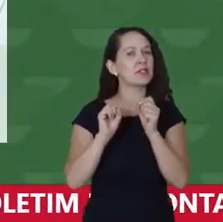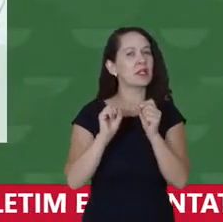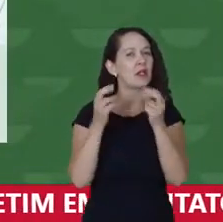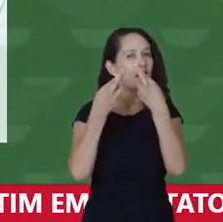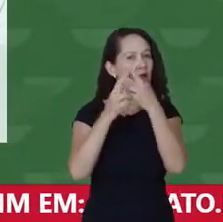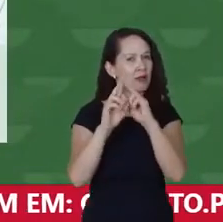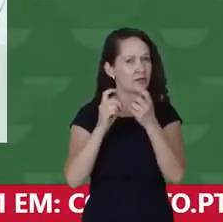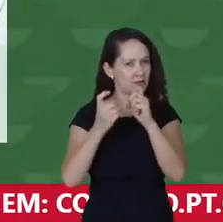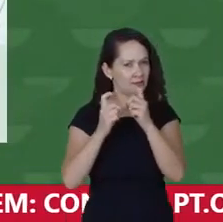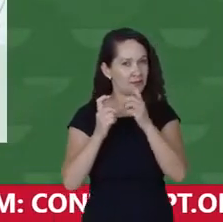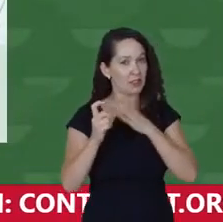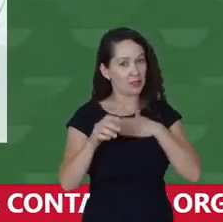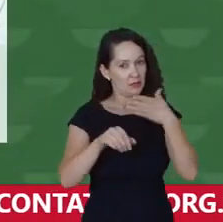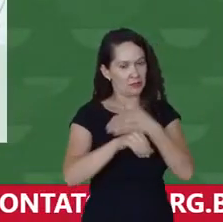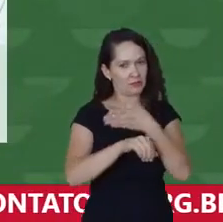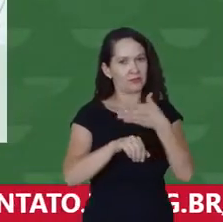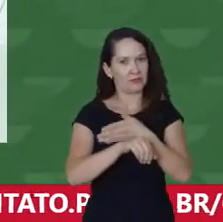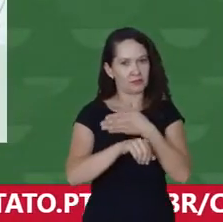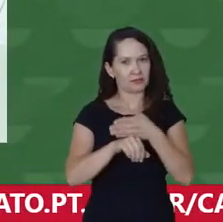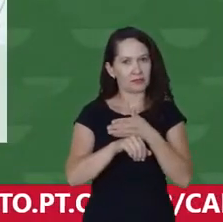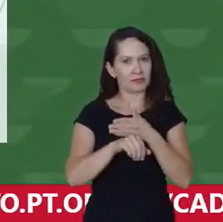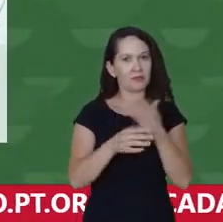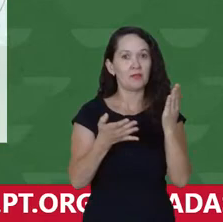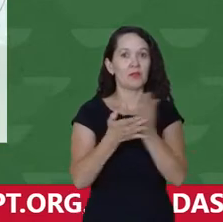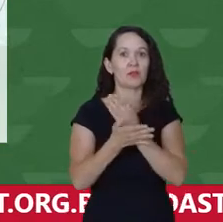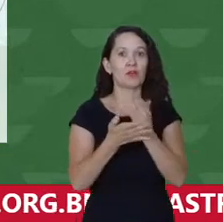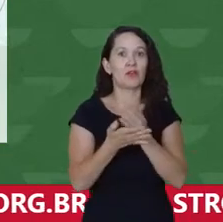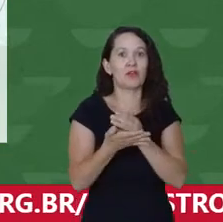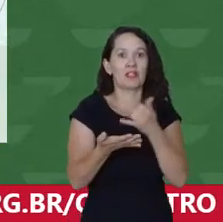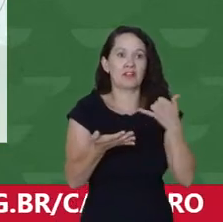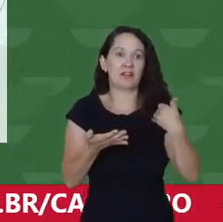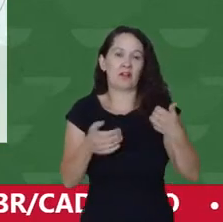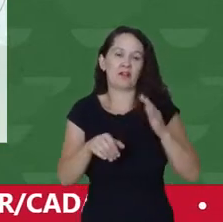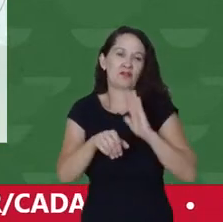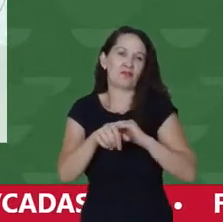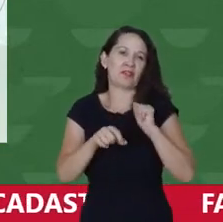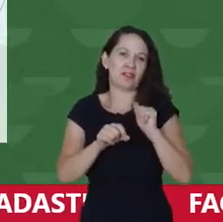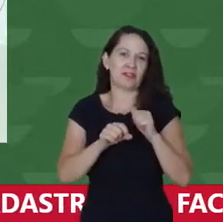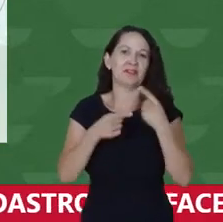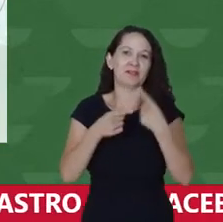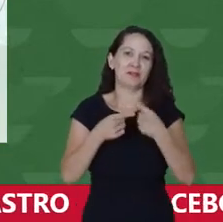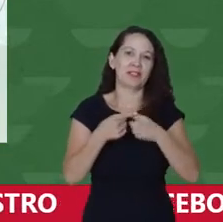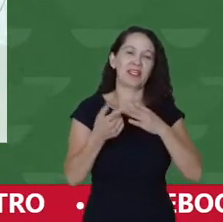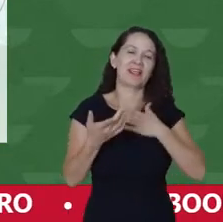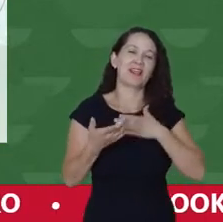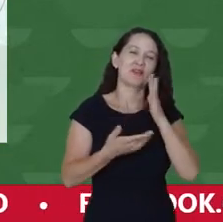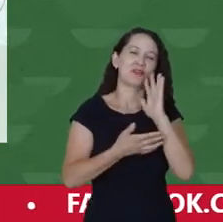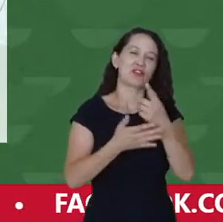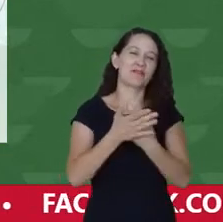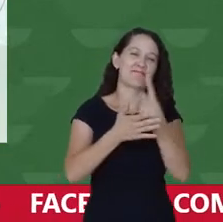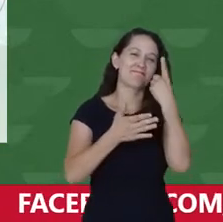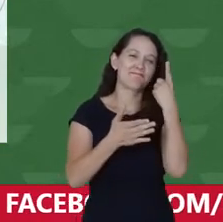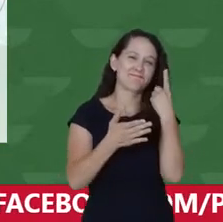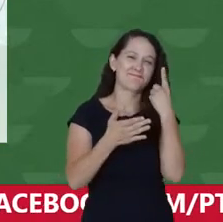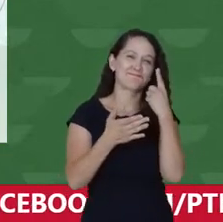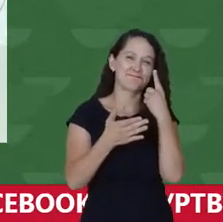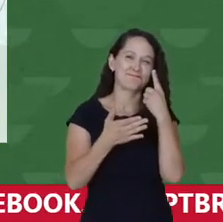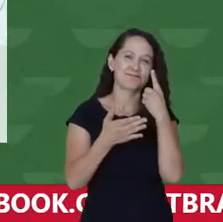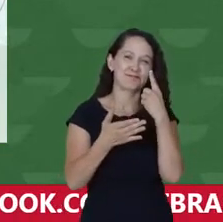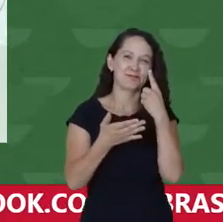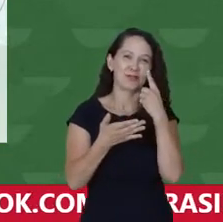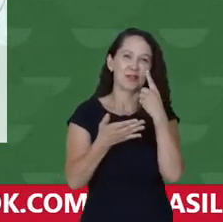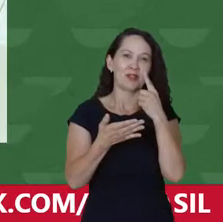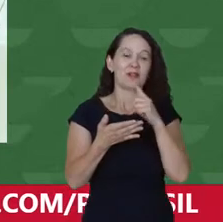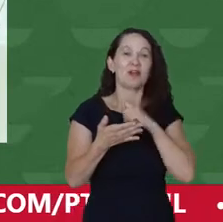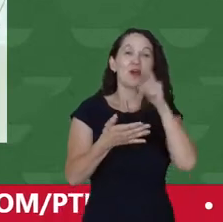reforma? Eu faço parte, talvez eu seja a mais velha aqui, porque eu fiz processo seletivo para ter